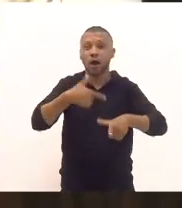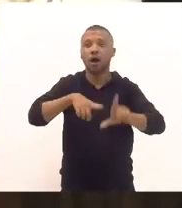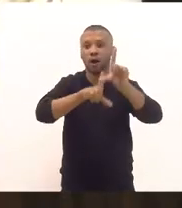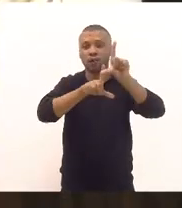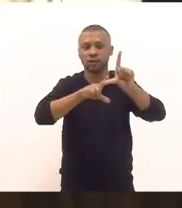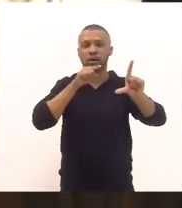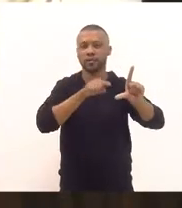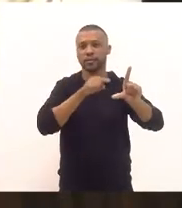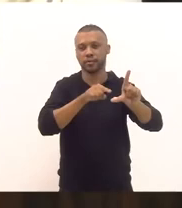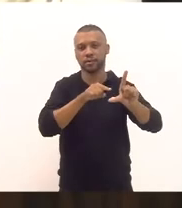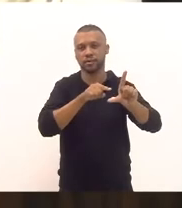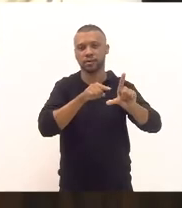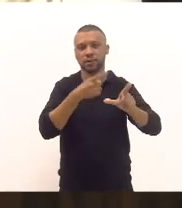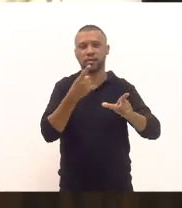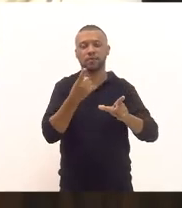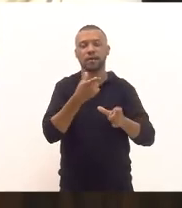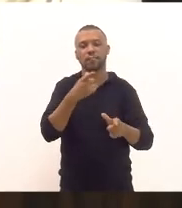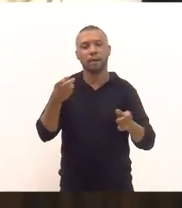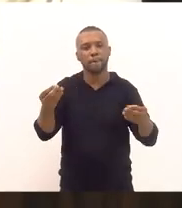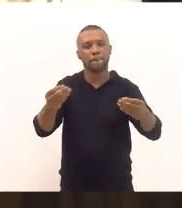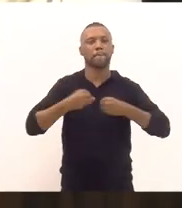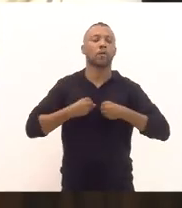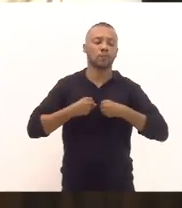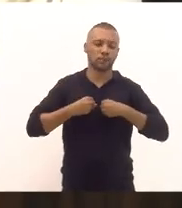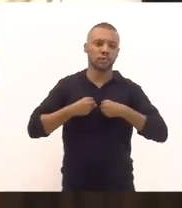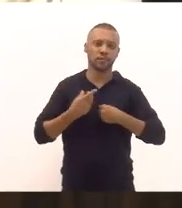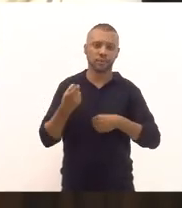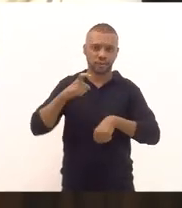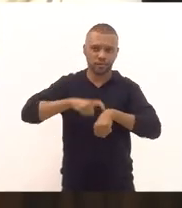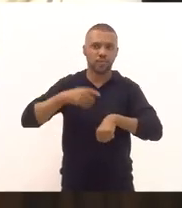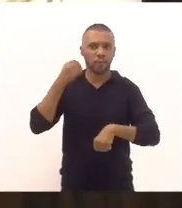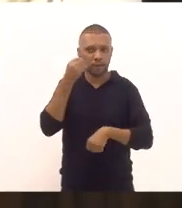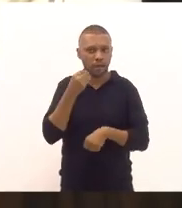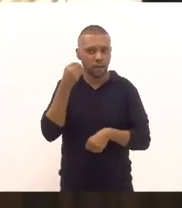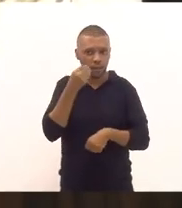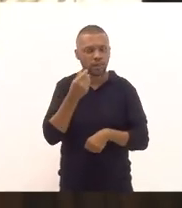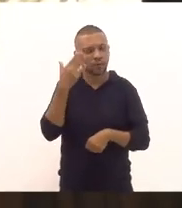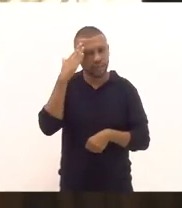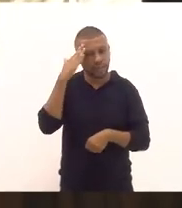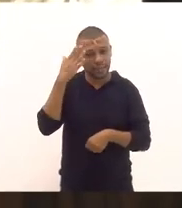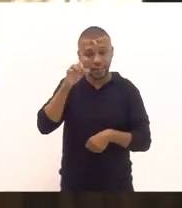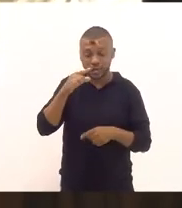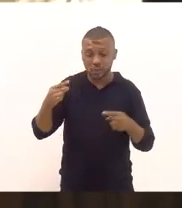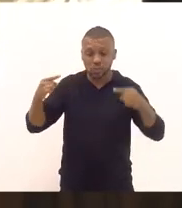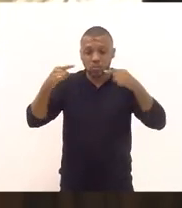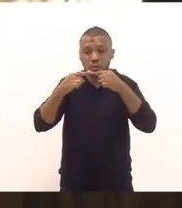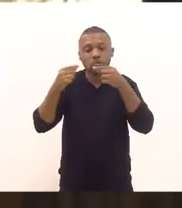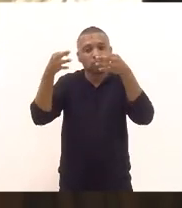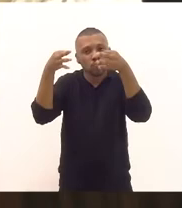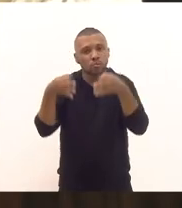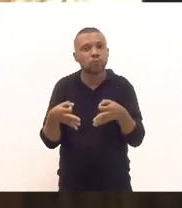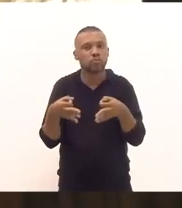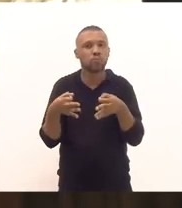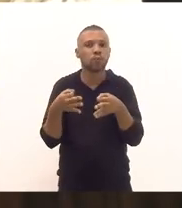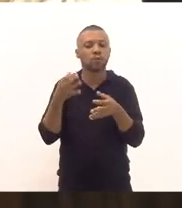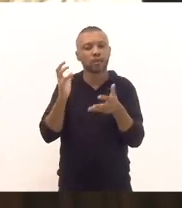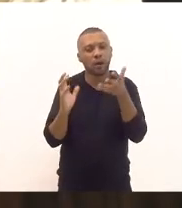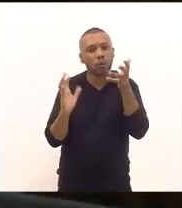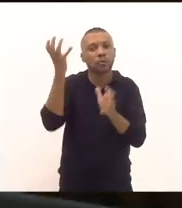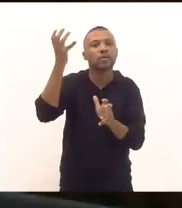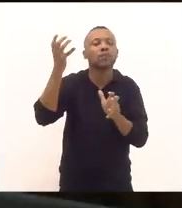se borra também proporcionando isso eu sei bem que ele teve tudo a ver com que tá acontecendo